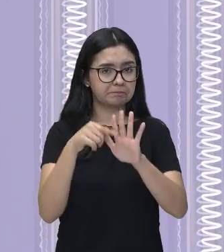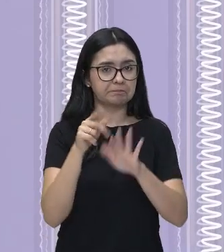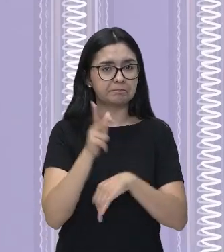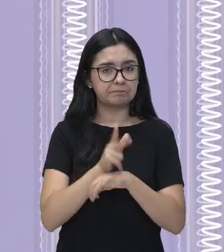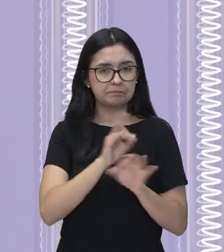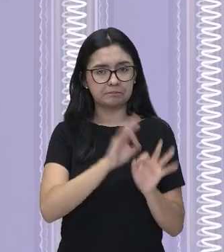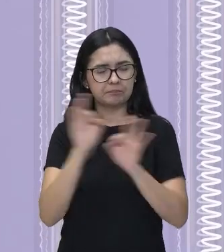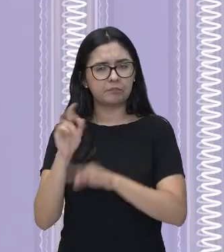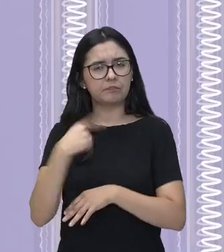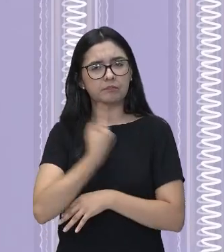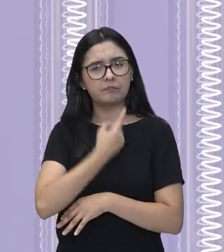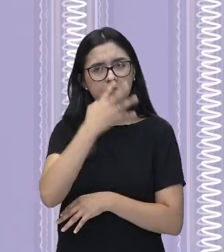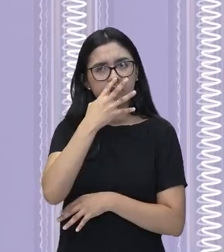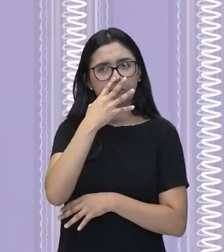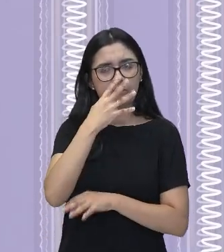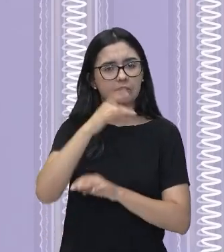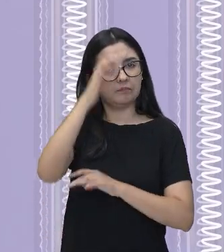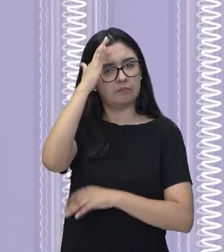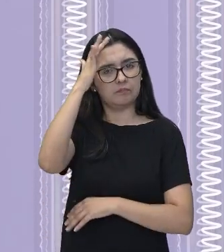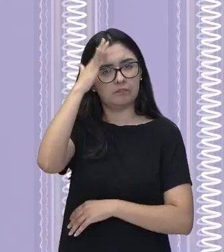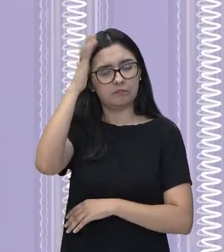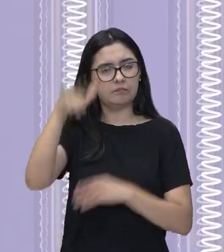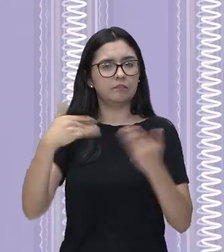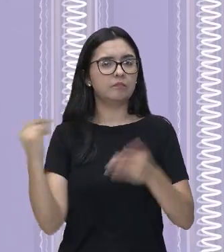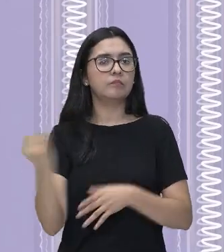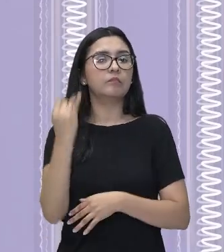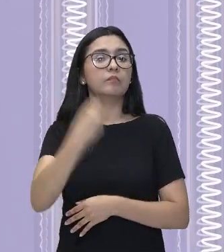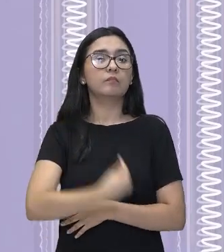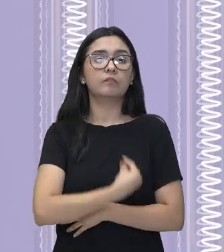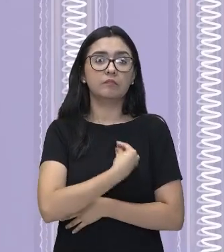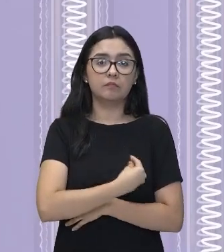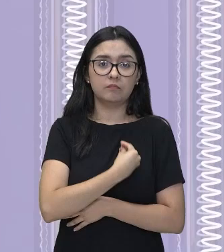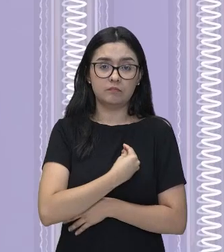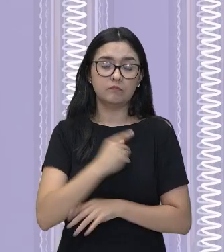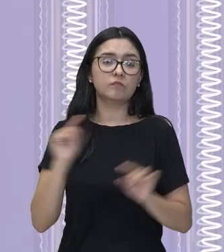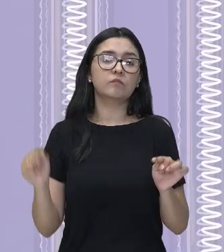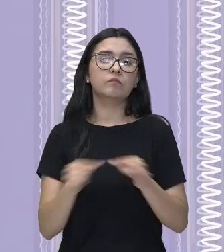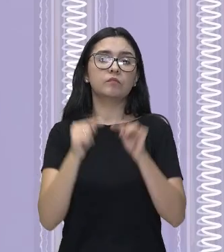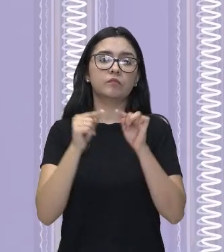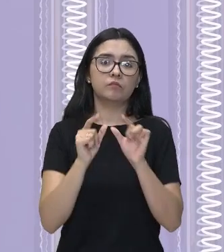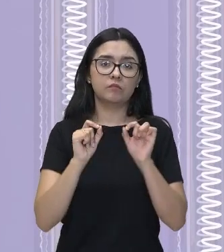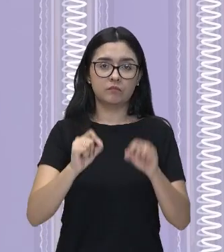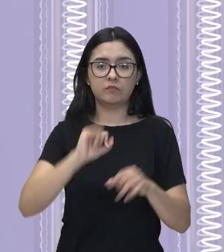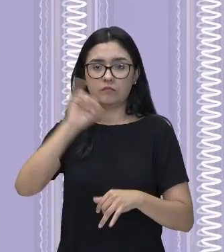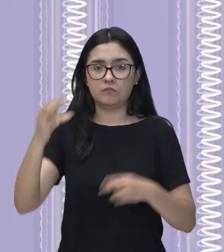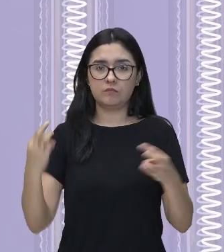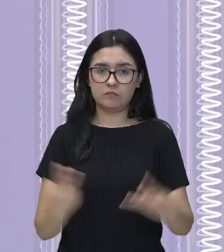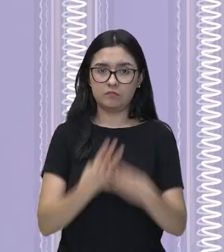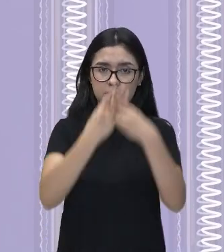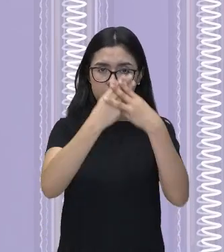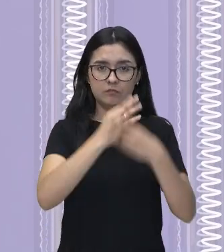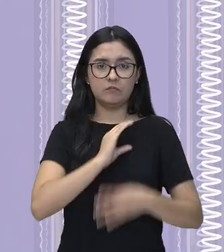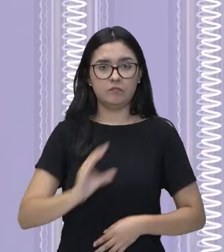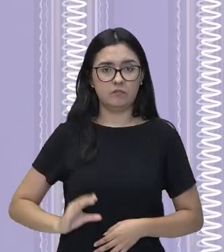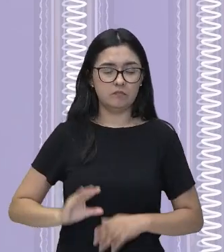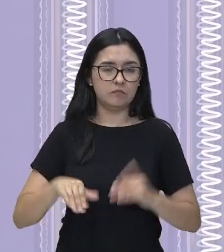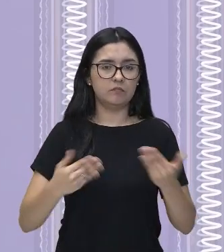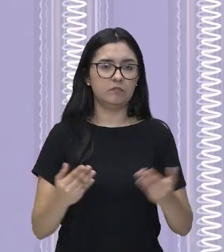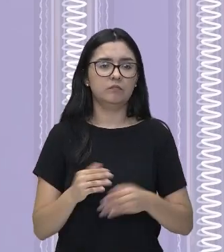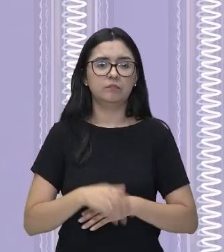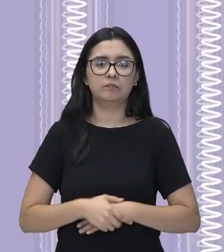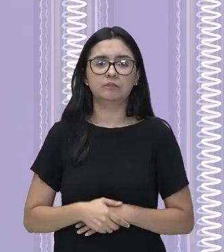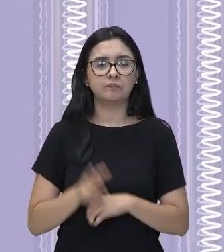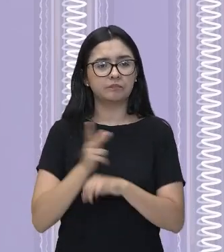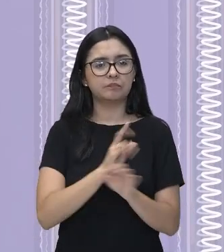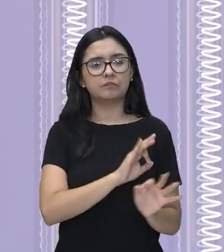e contemplar um pouco dessa importância da vida segundo a tradição judaico-cristã. Vamos ouvir o áudio